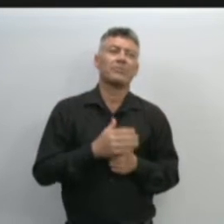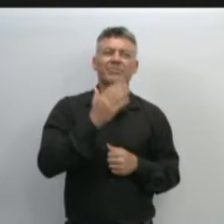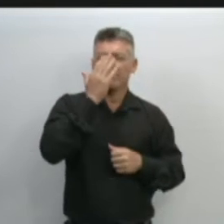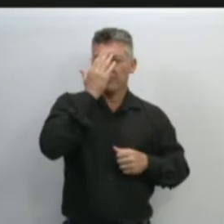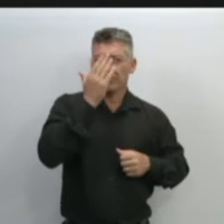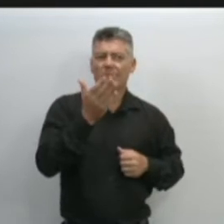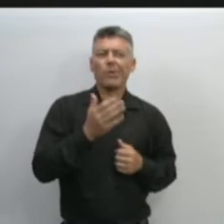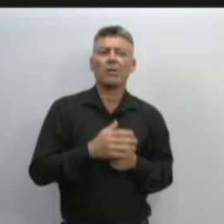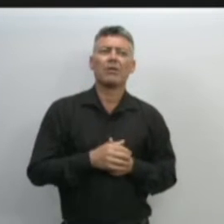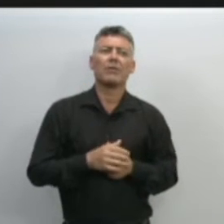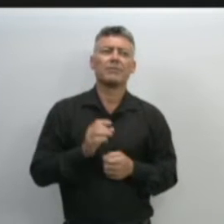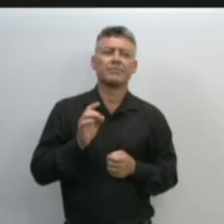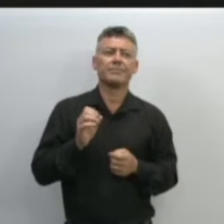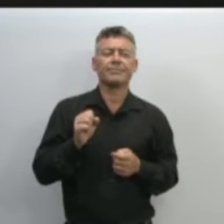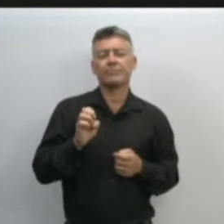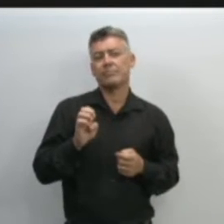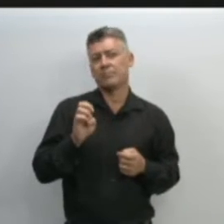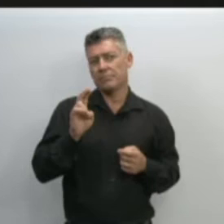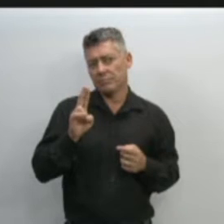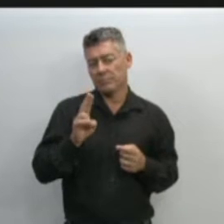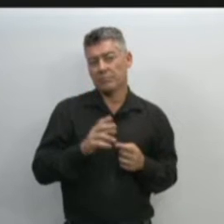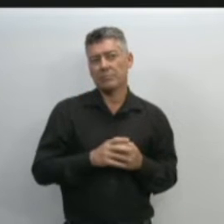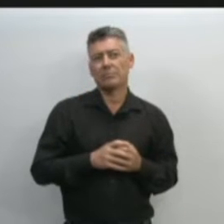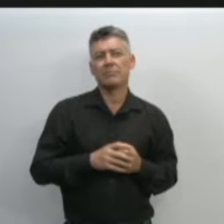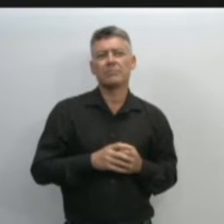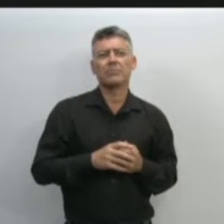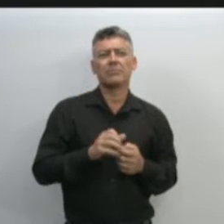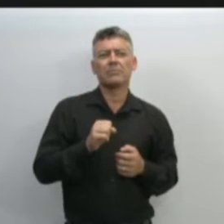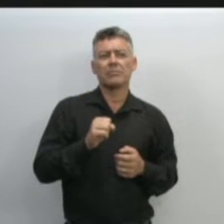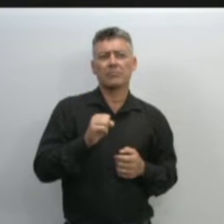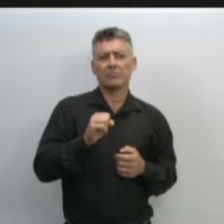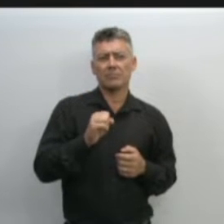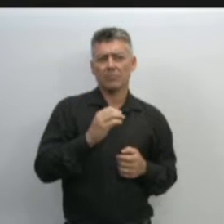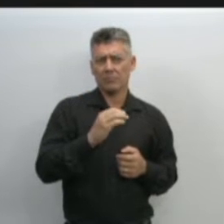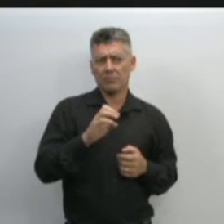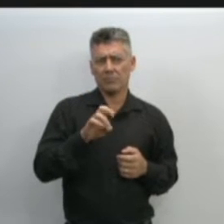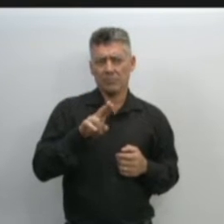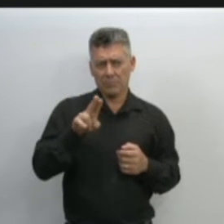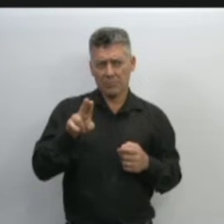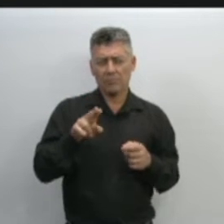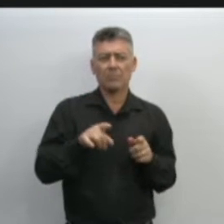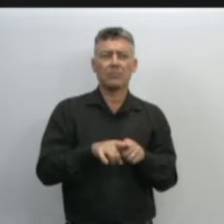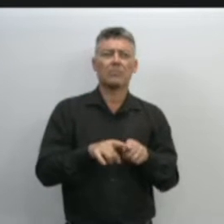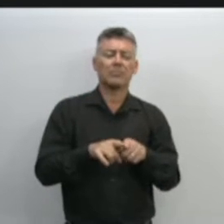agradecer não só a CELSUL, como a CEL e a